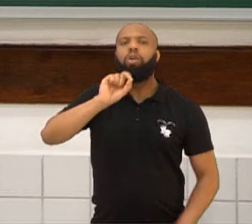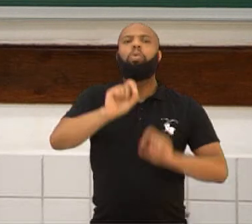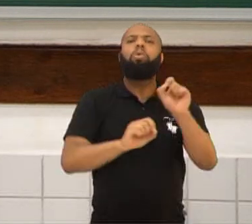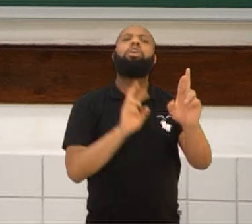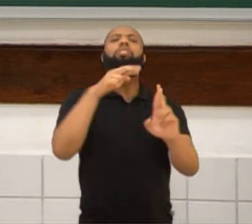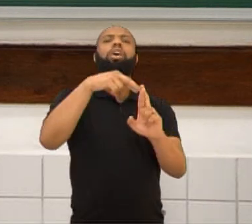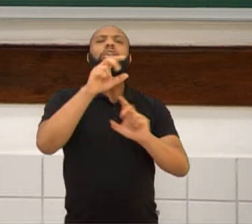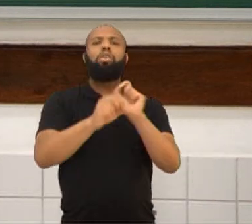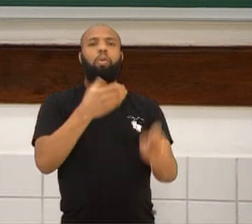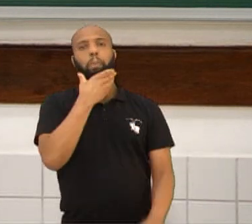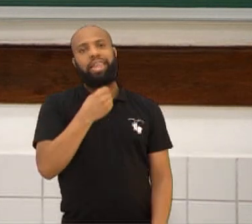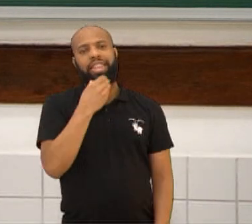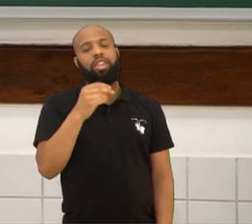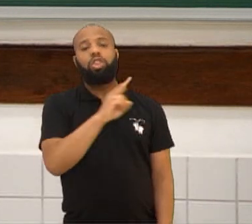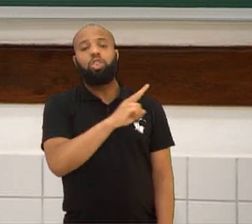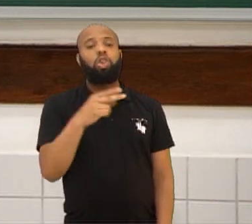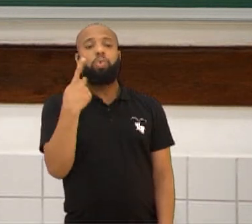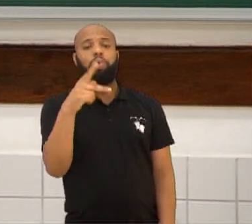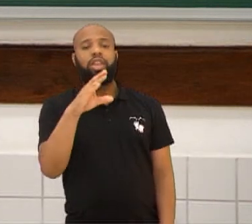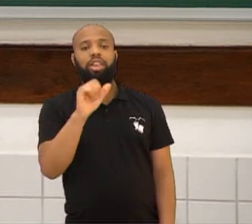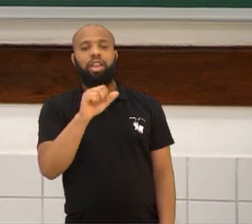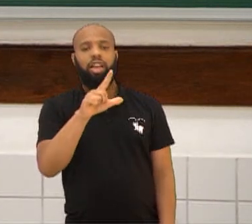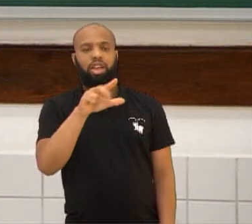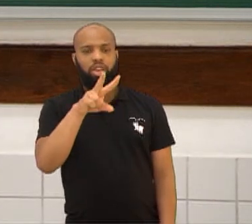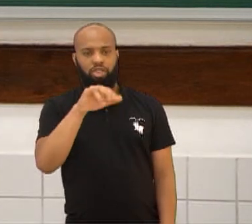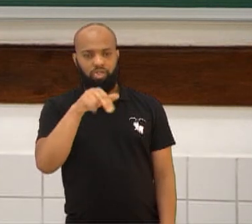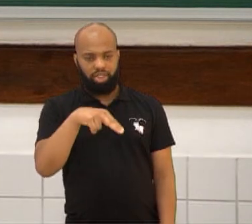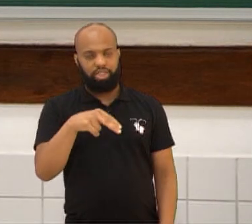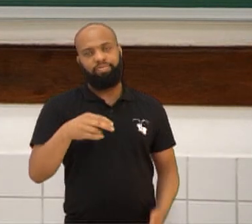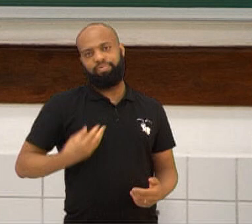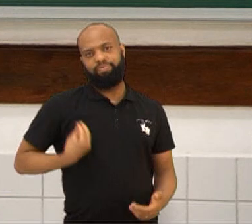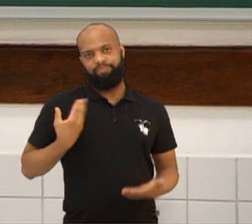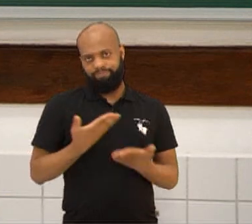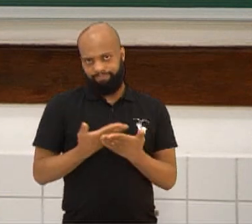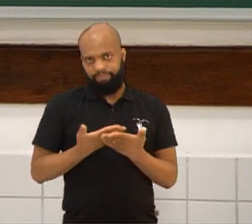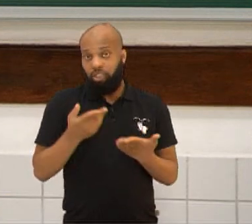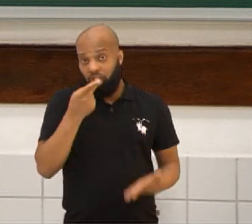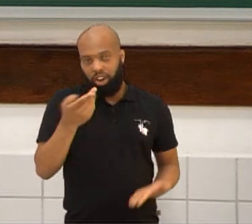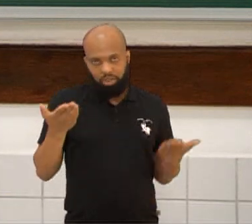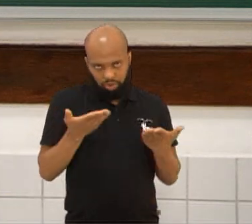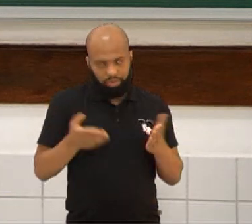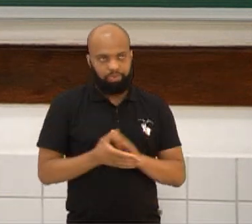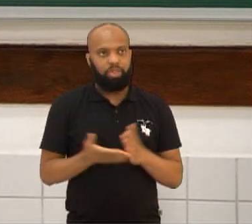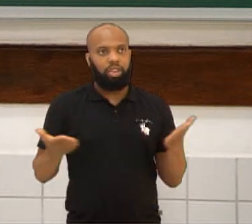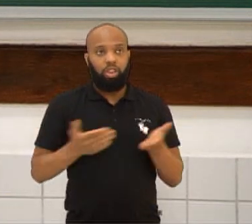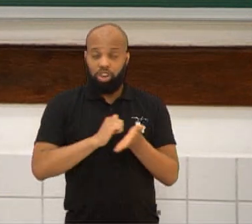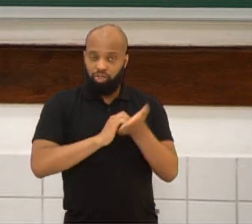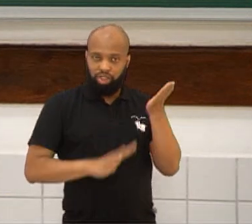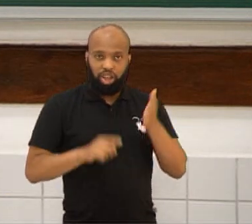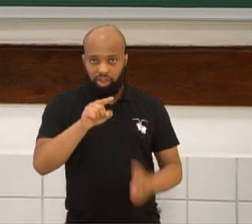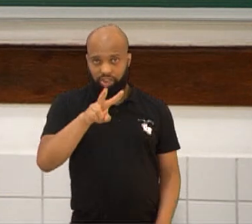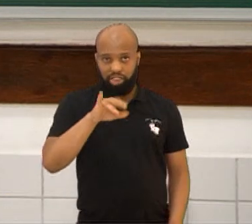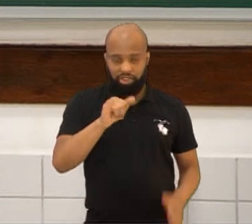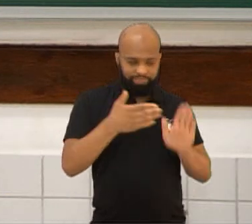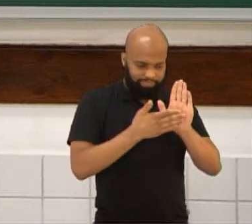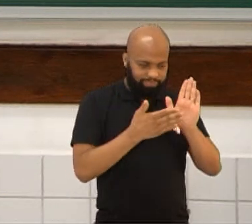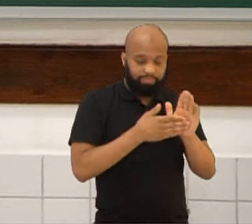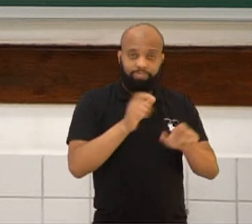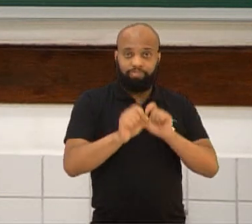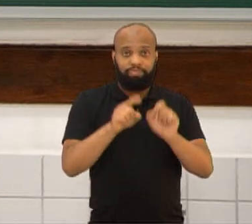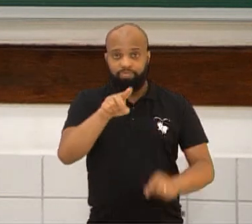Calvin. Nesse caso, é o Calvin que está falando, ok? O exercício que proponho para vocês agora